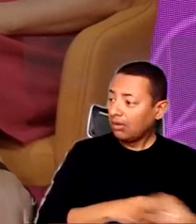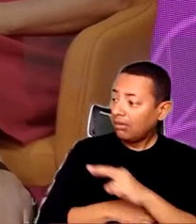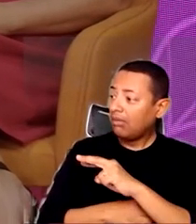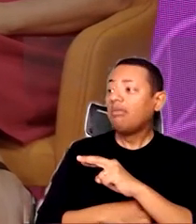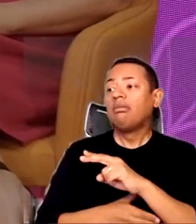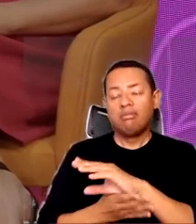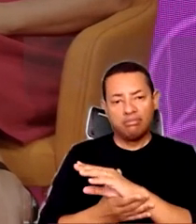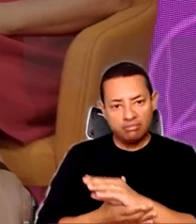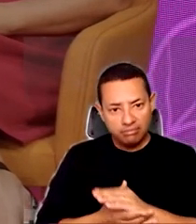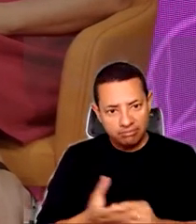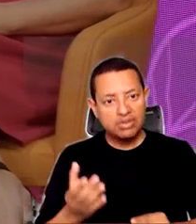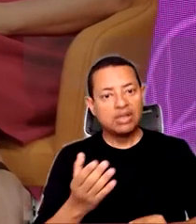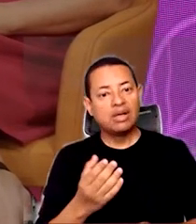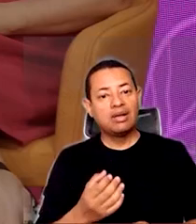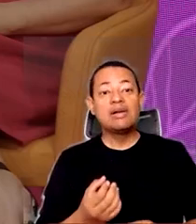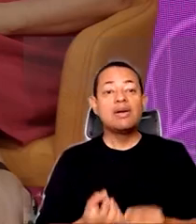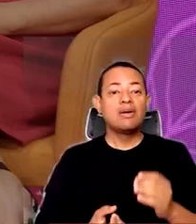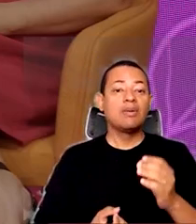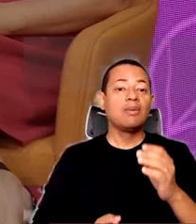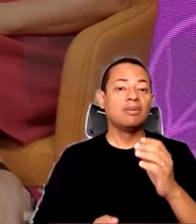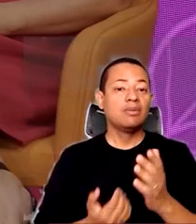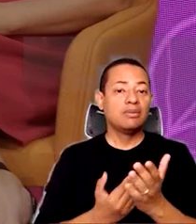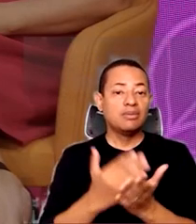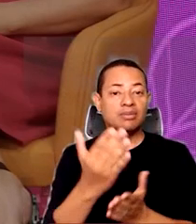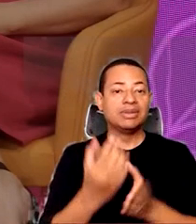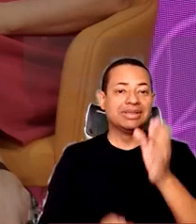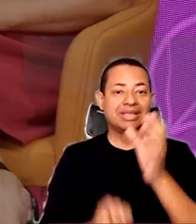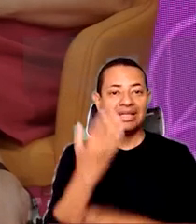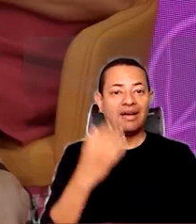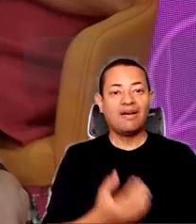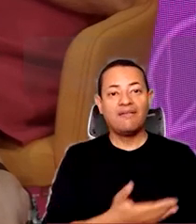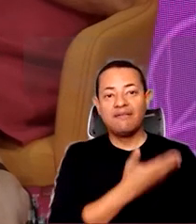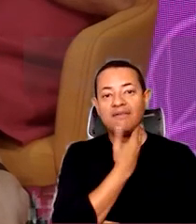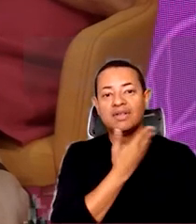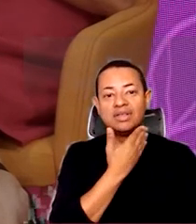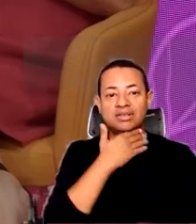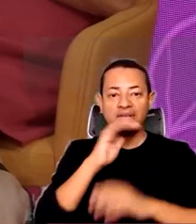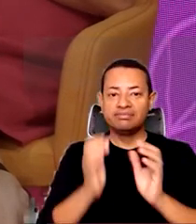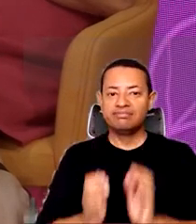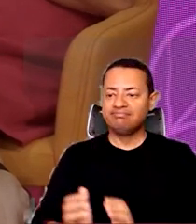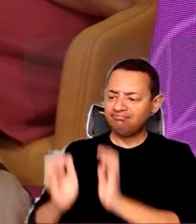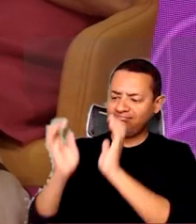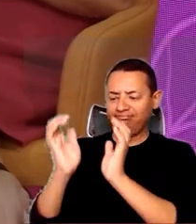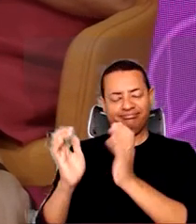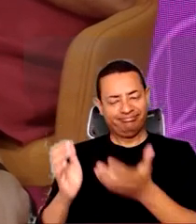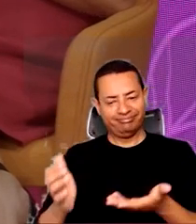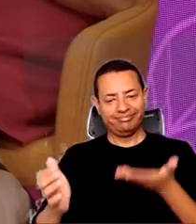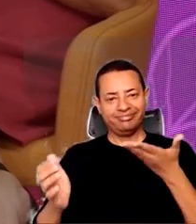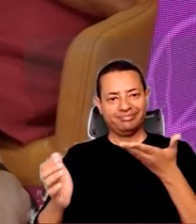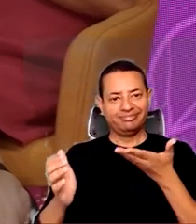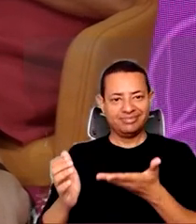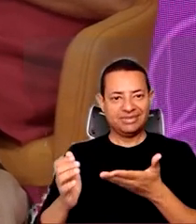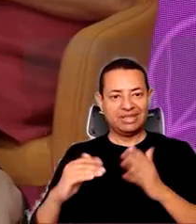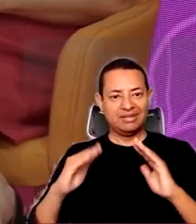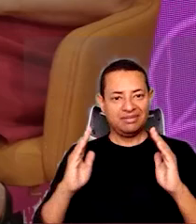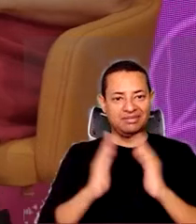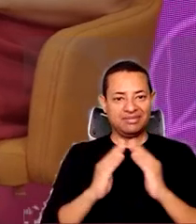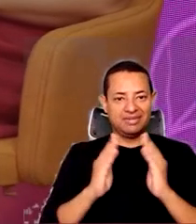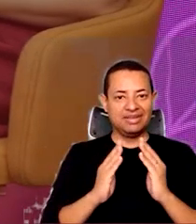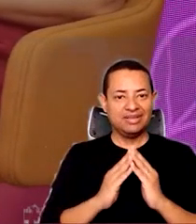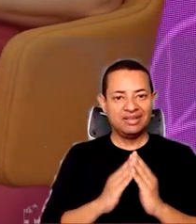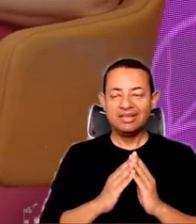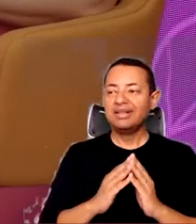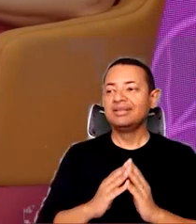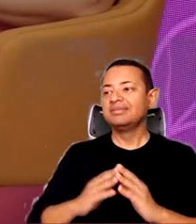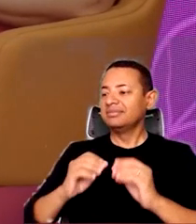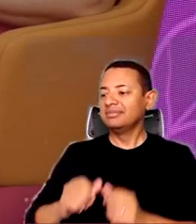e a gente começar a criar essas vozes Então esse prêmio né que a gente tem os troféis a gente tá levando para